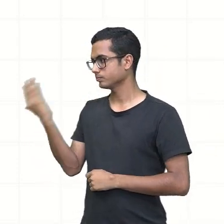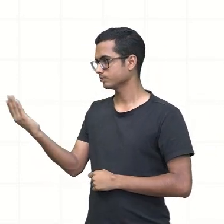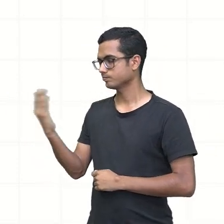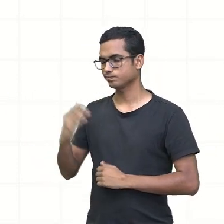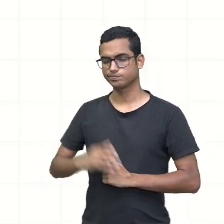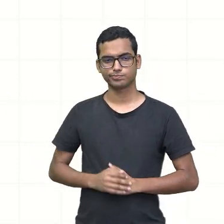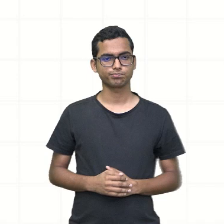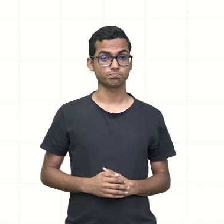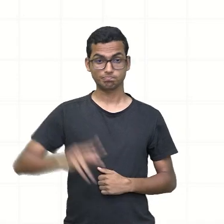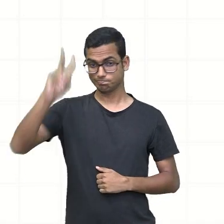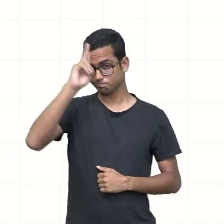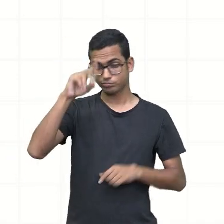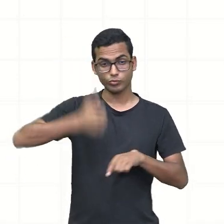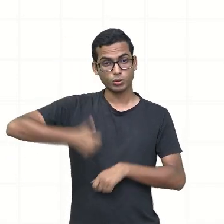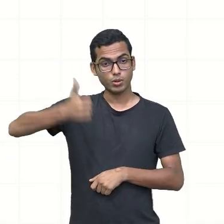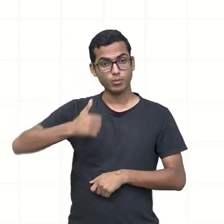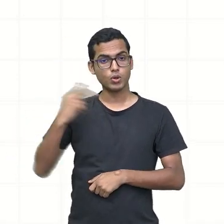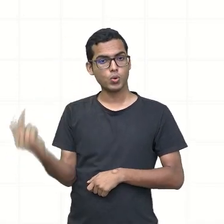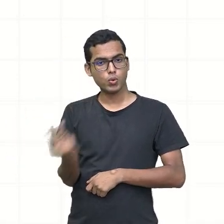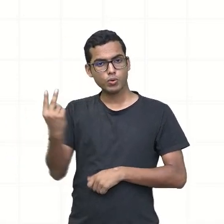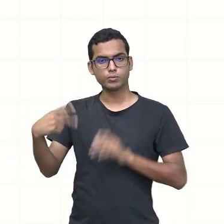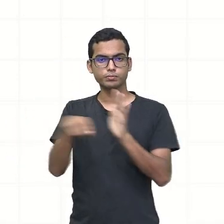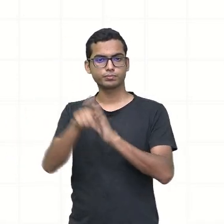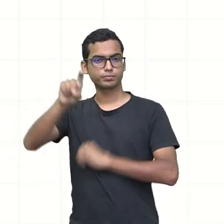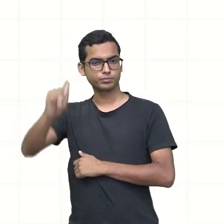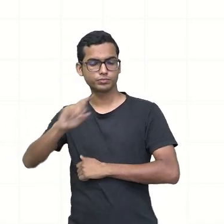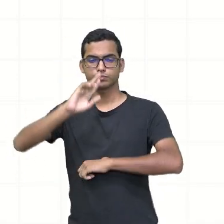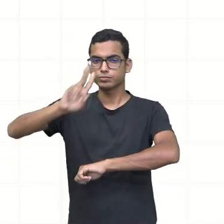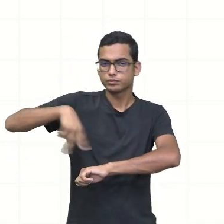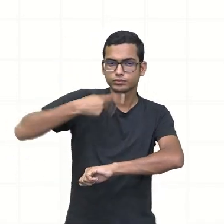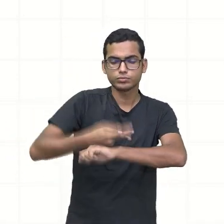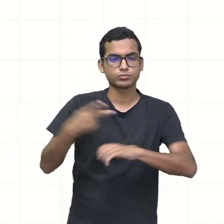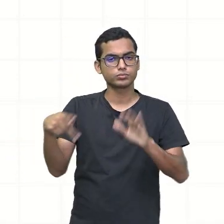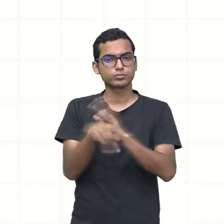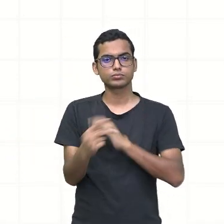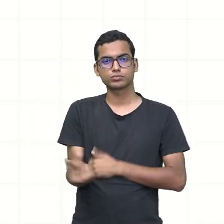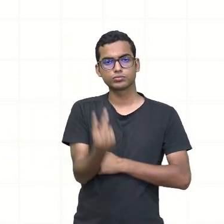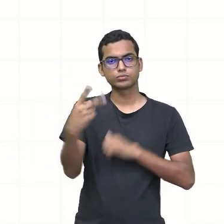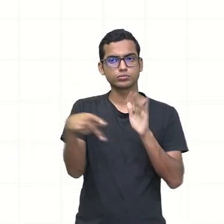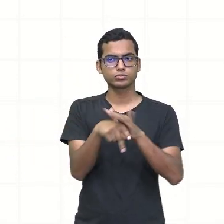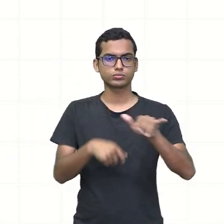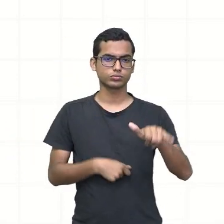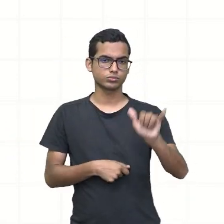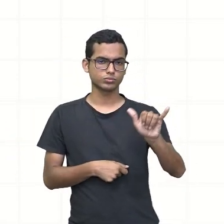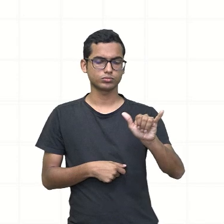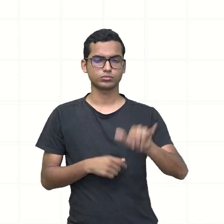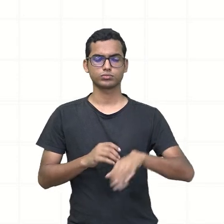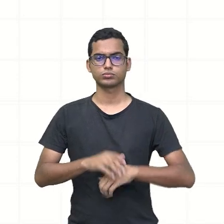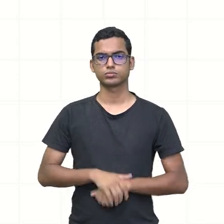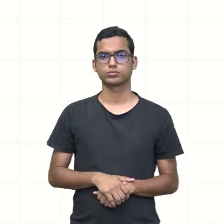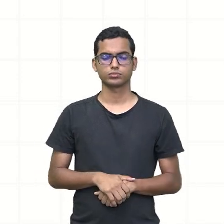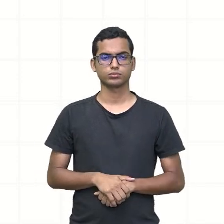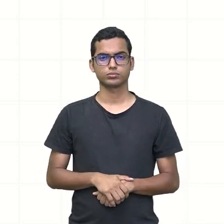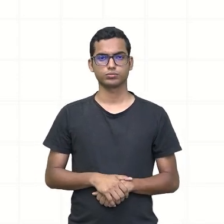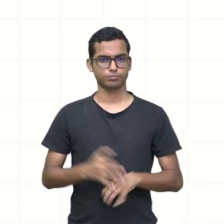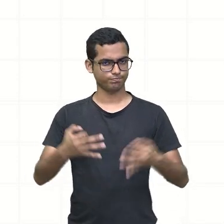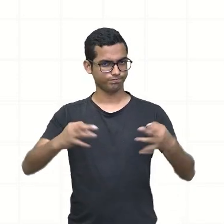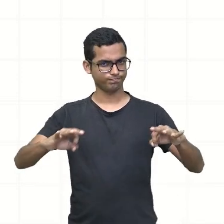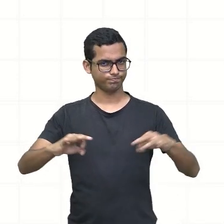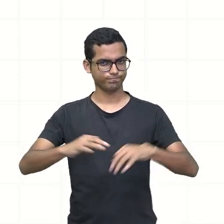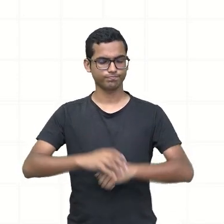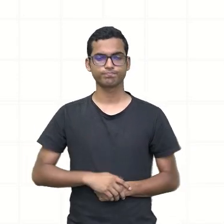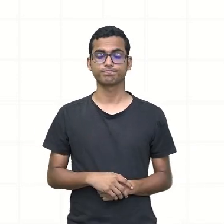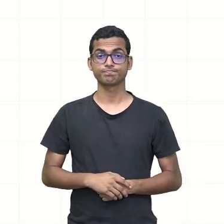ó, primeiro o valor que tem no x, depois o valor que tem no y, beleza?